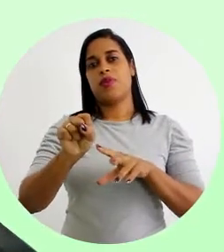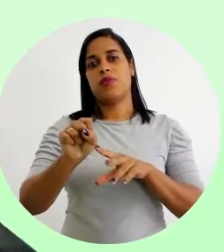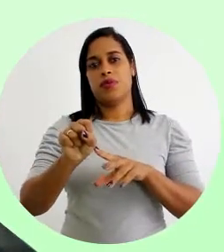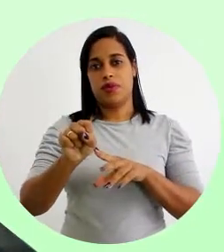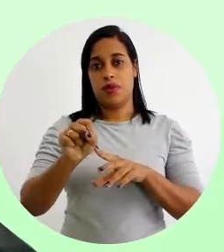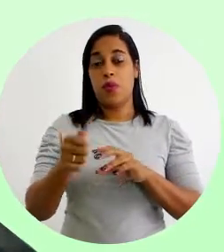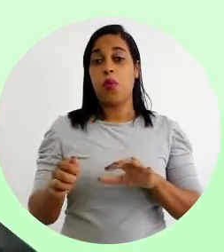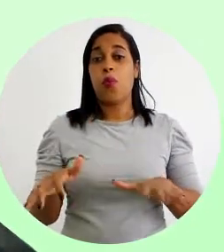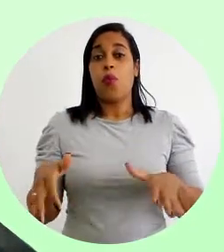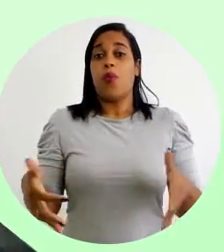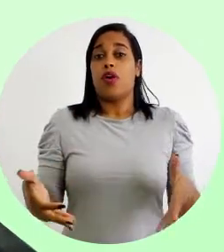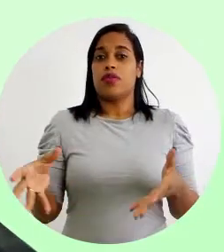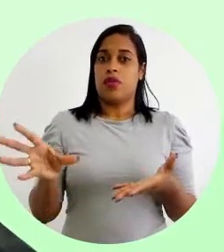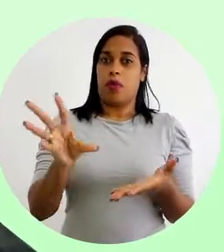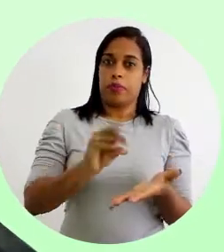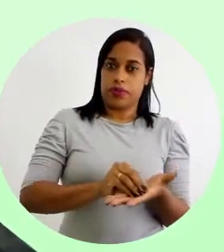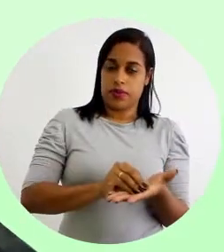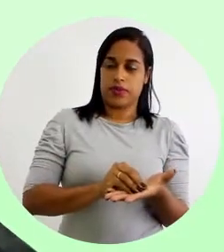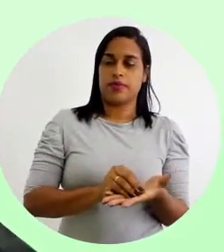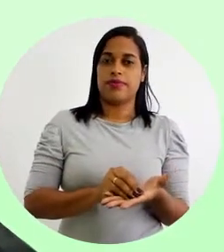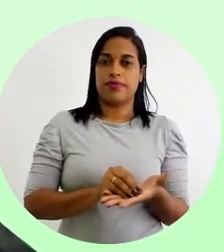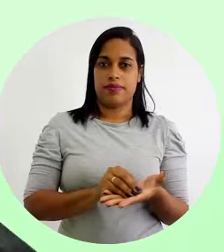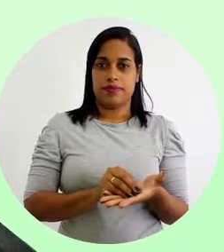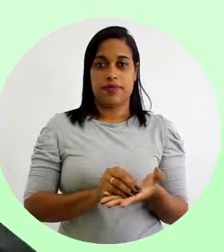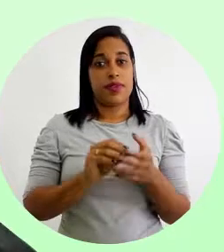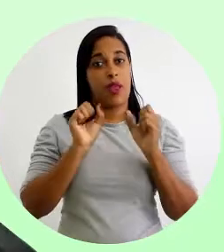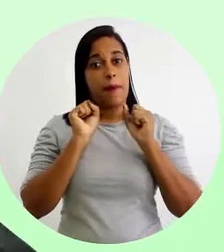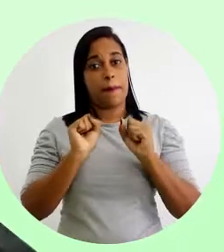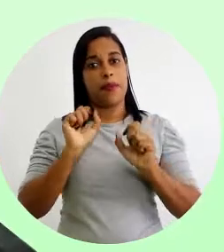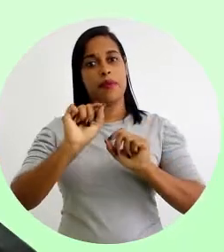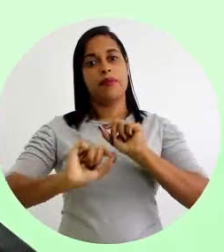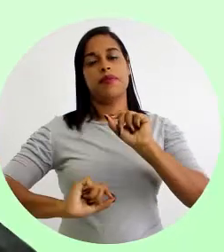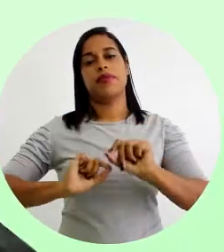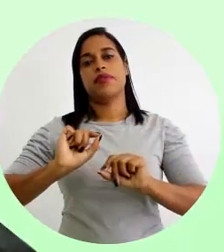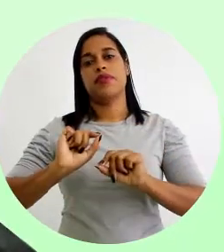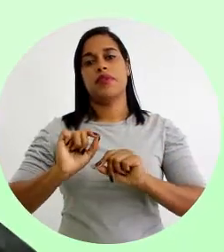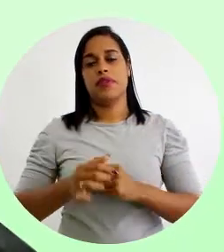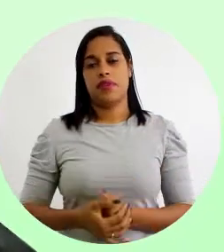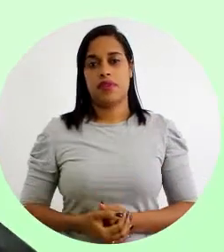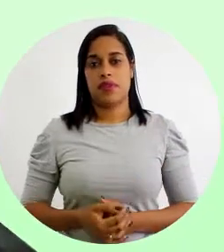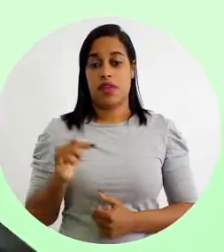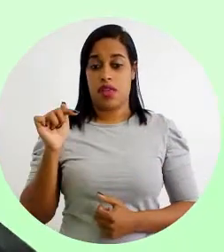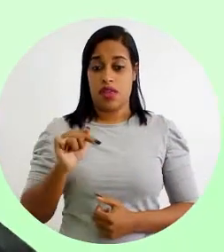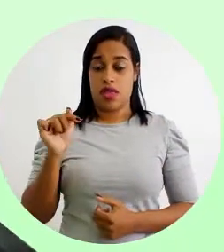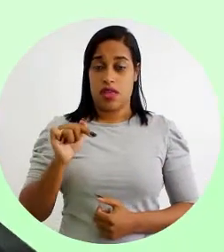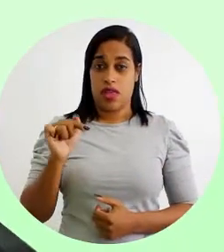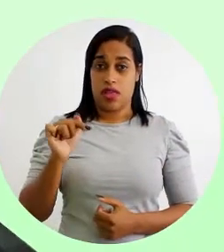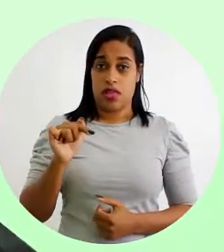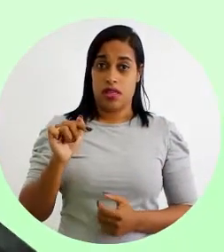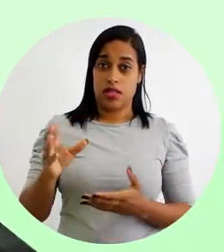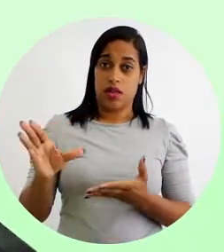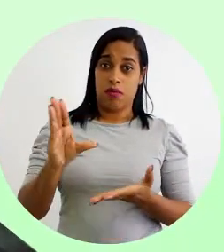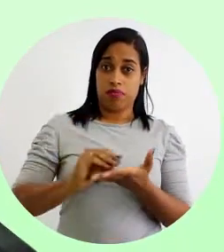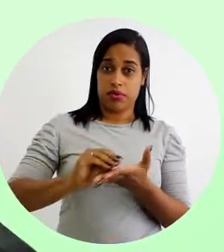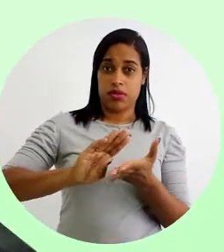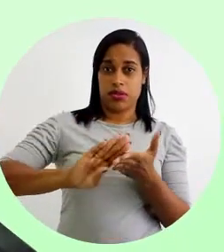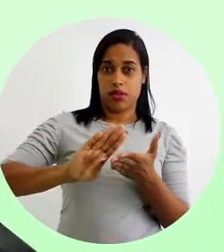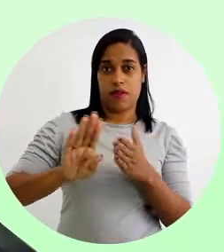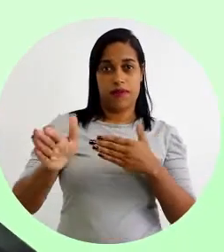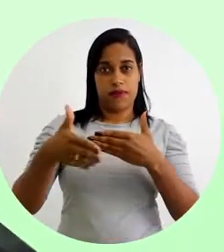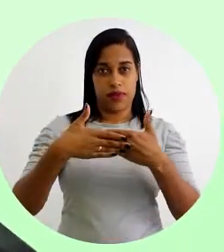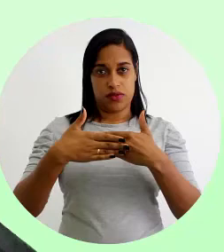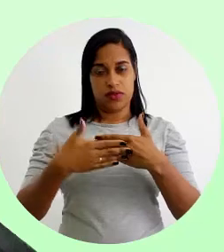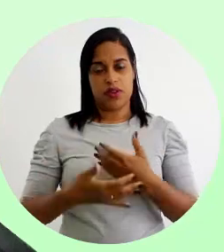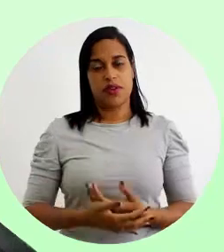da aplicação, quanto foi que foi debitado, para poder esses saldos, no